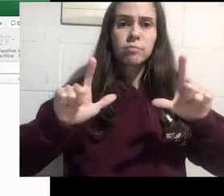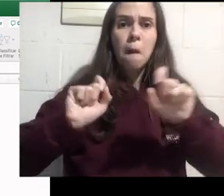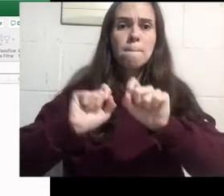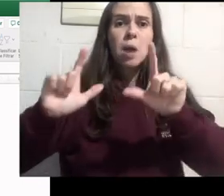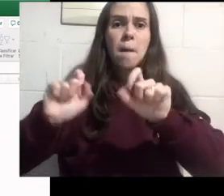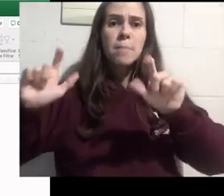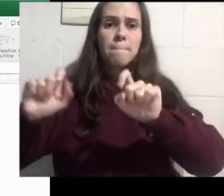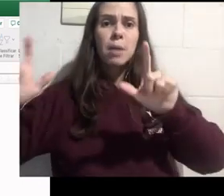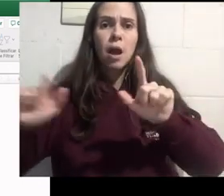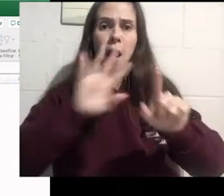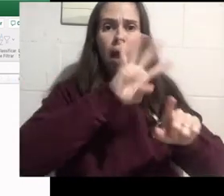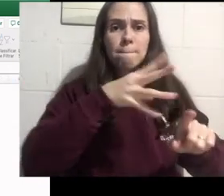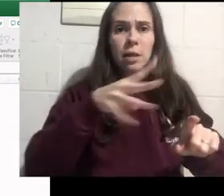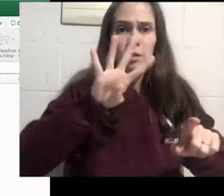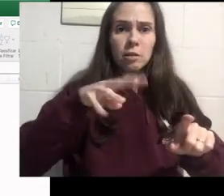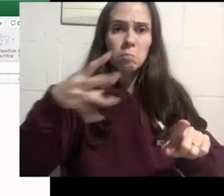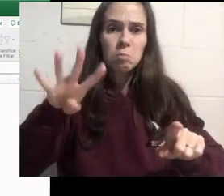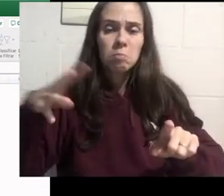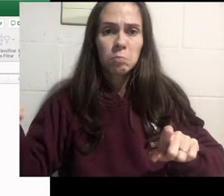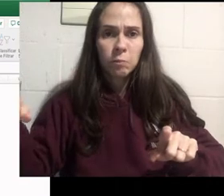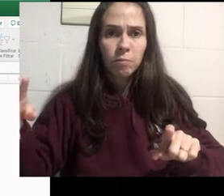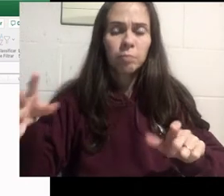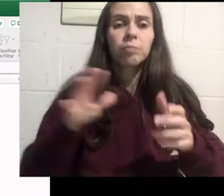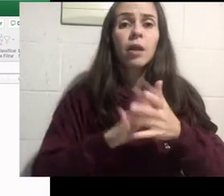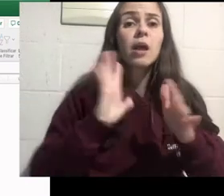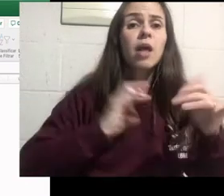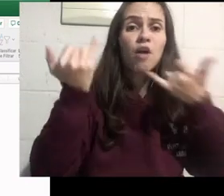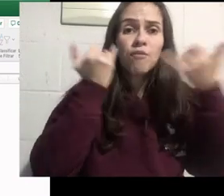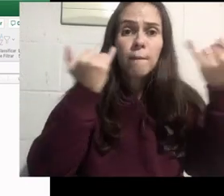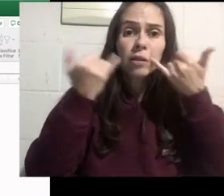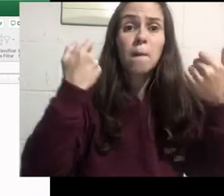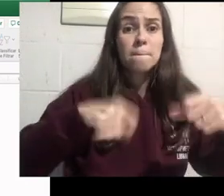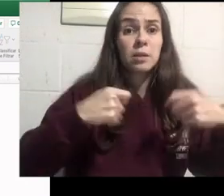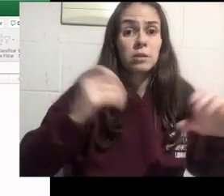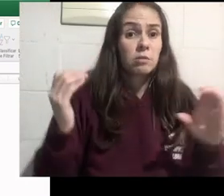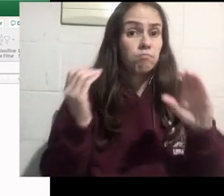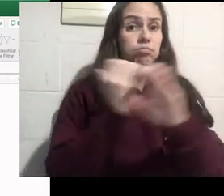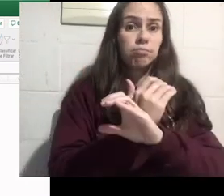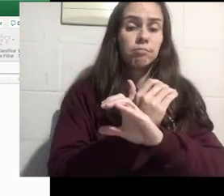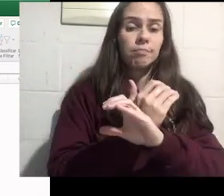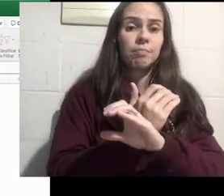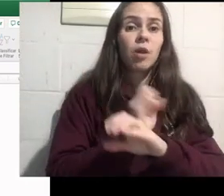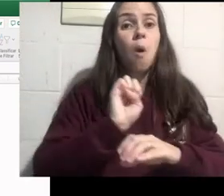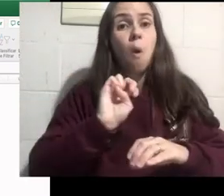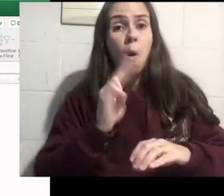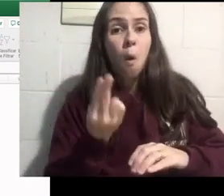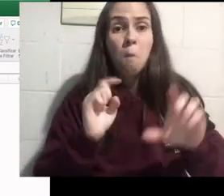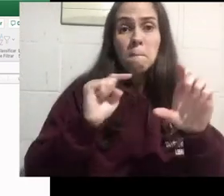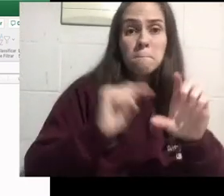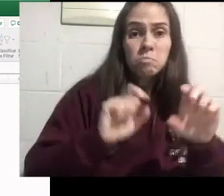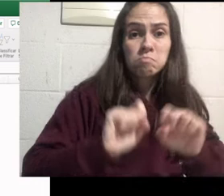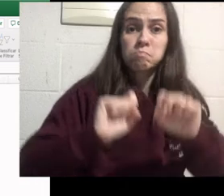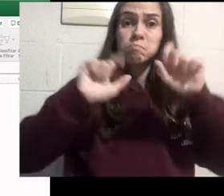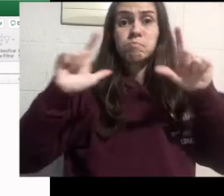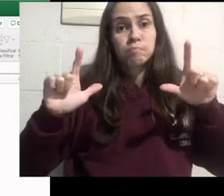de hiperlinks, as planilhas correspondentes às informações que devem ser preenchidas. Então, ou vocês clicam